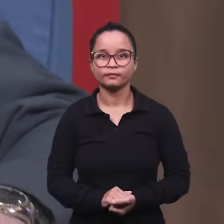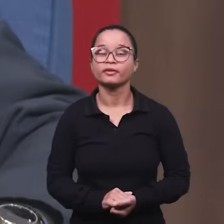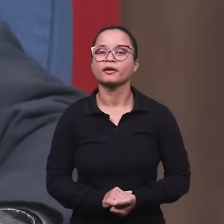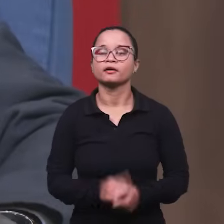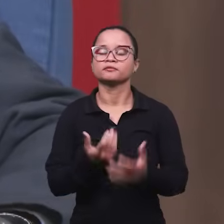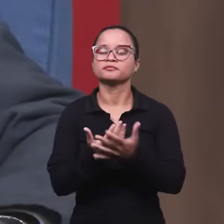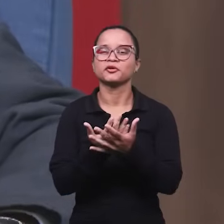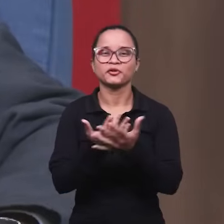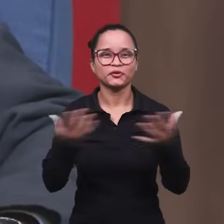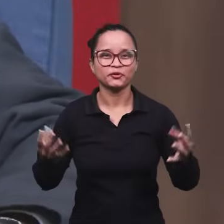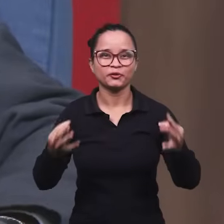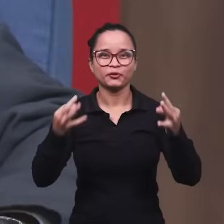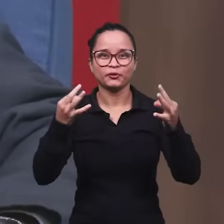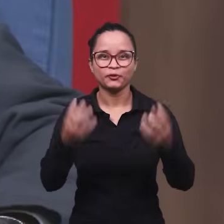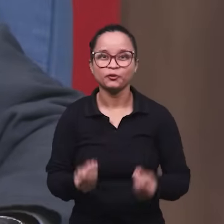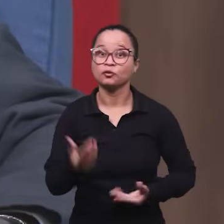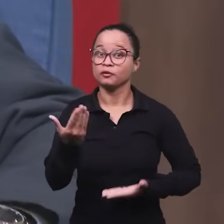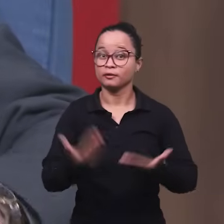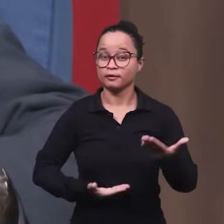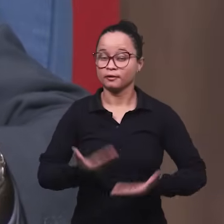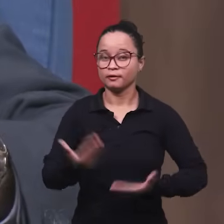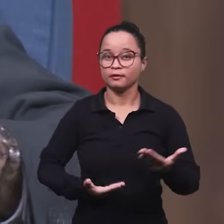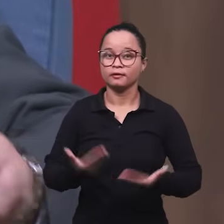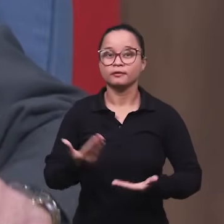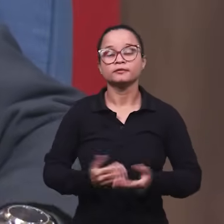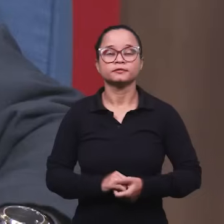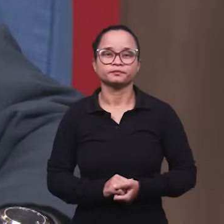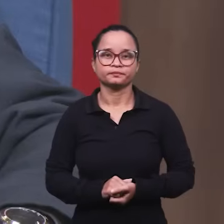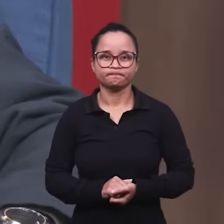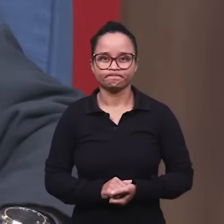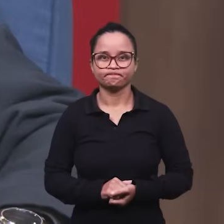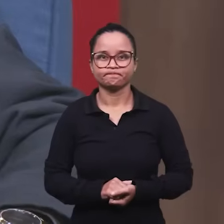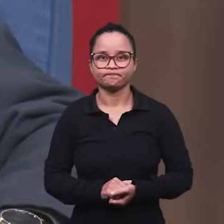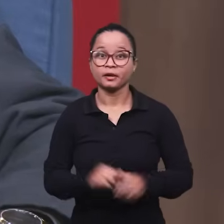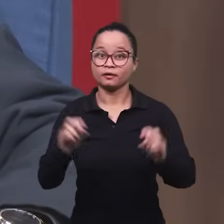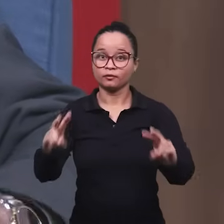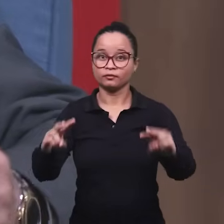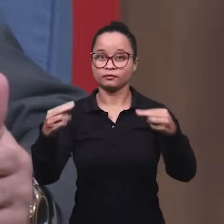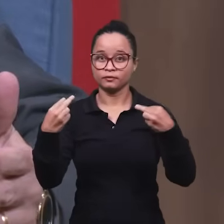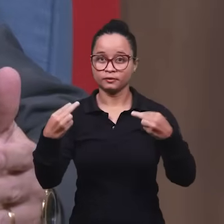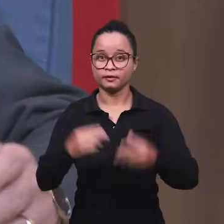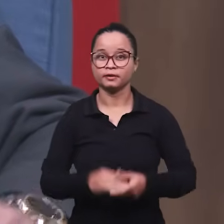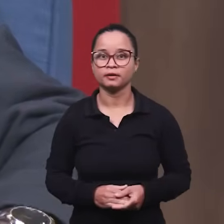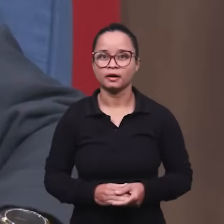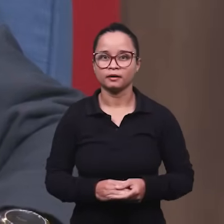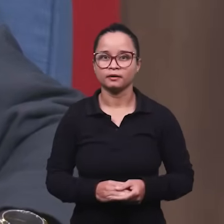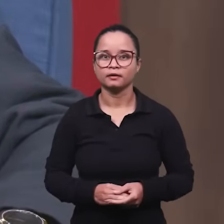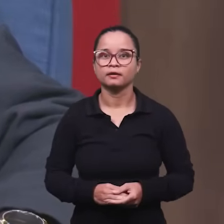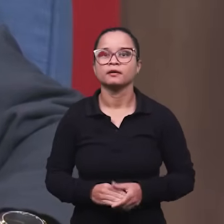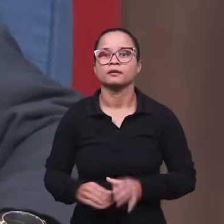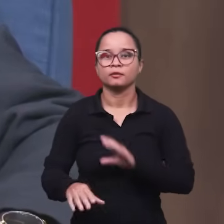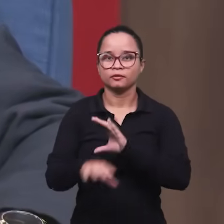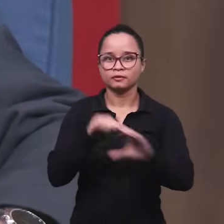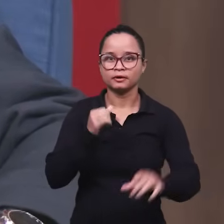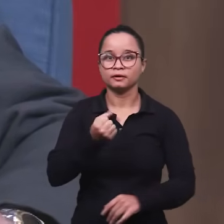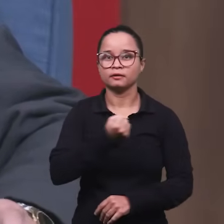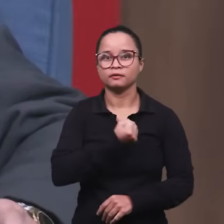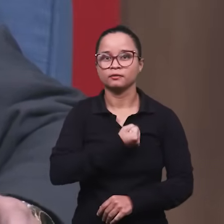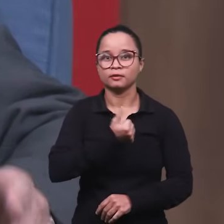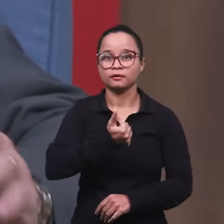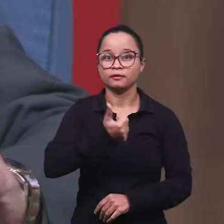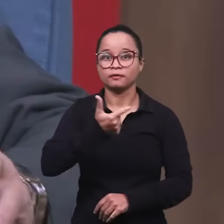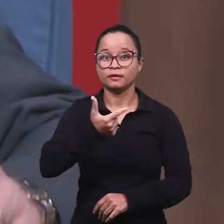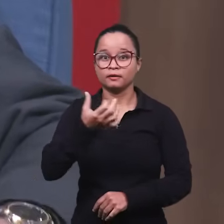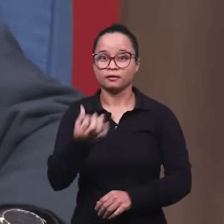Eu quero saudar a todos os nossos irmãos, aqueles que nos assistem pelo canal 126 da nossa